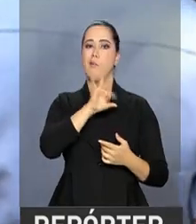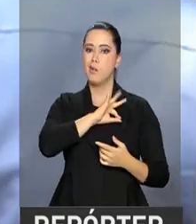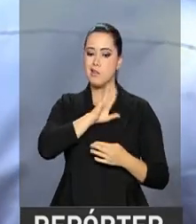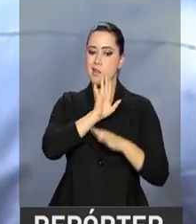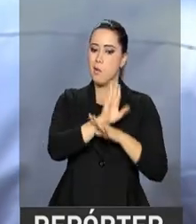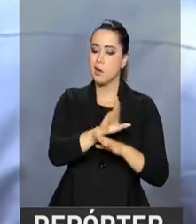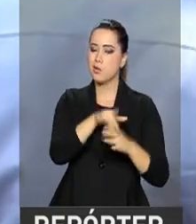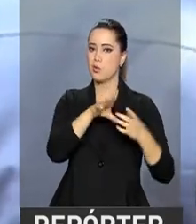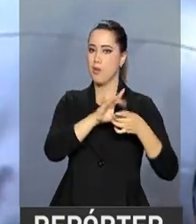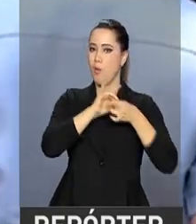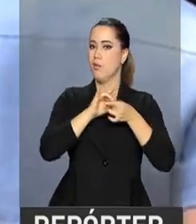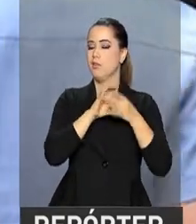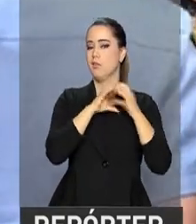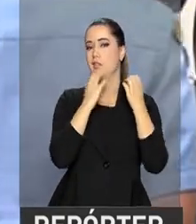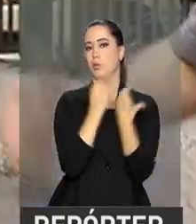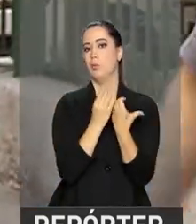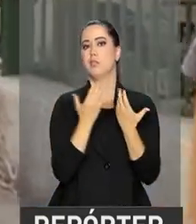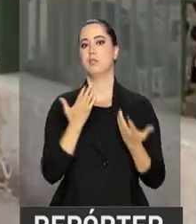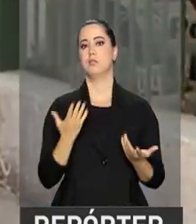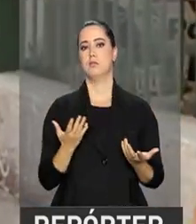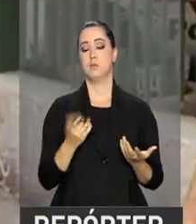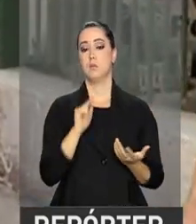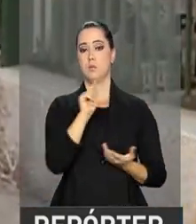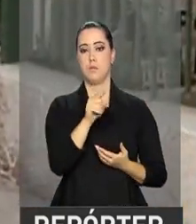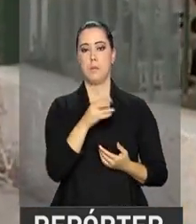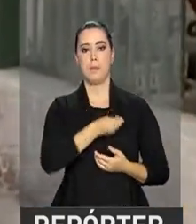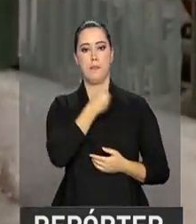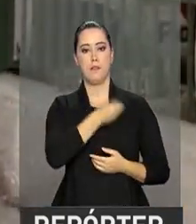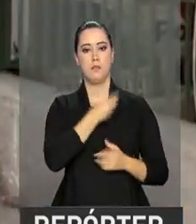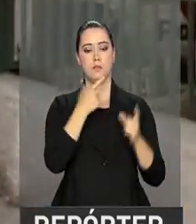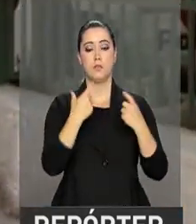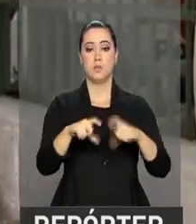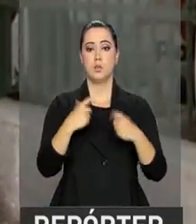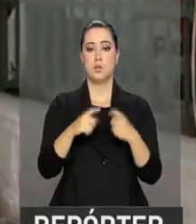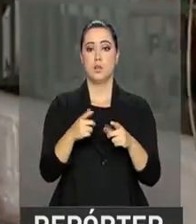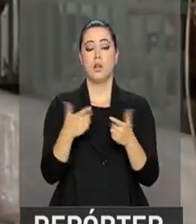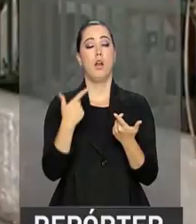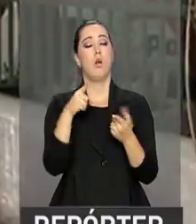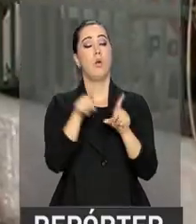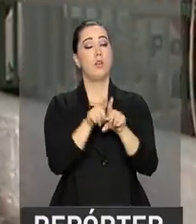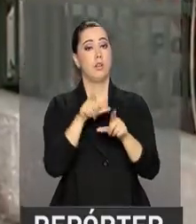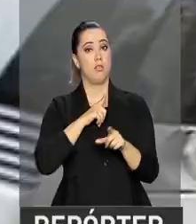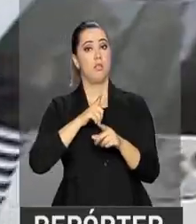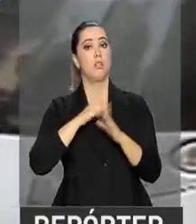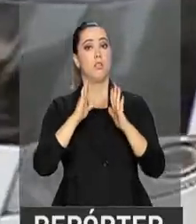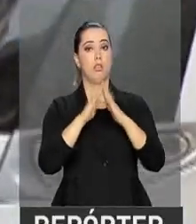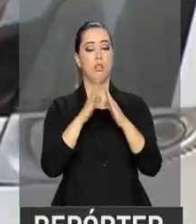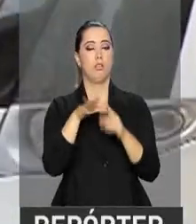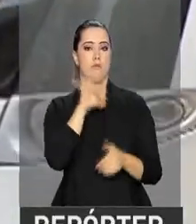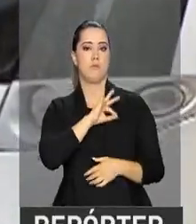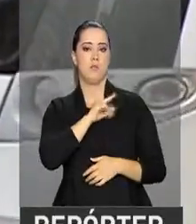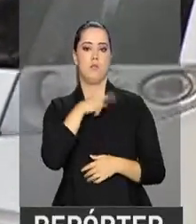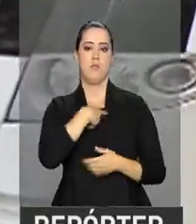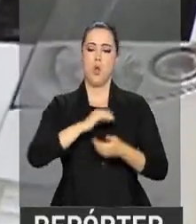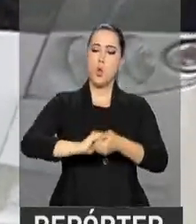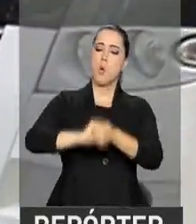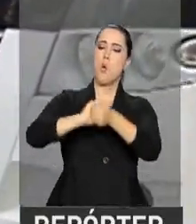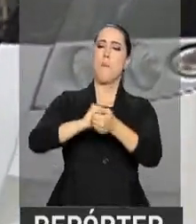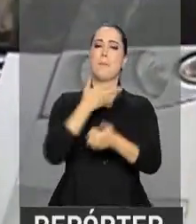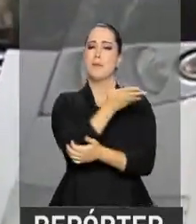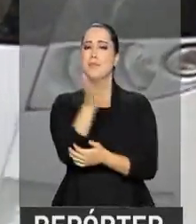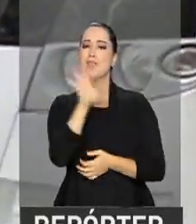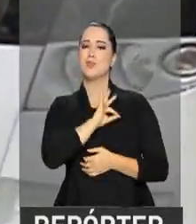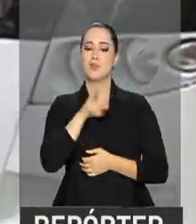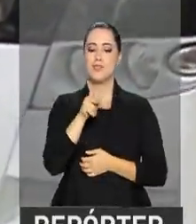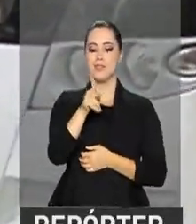dar segurança para as pessoas. Moradora de um bairro onde há uma base comunitária, a dona de casa faz questão de cumprimentar os